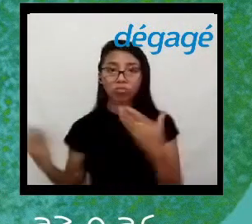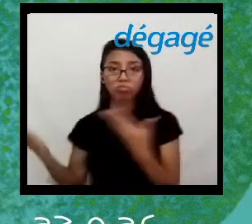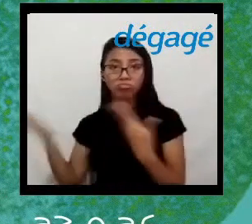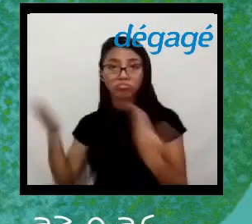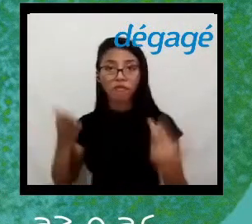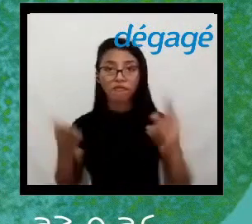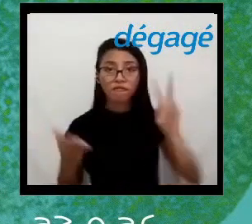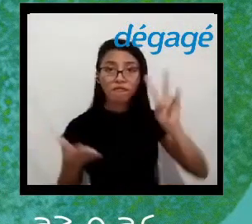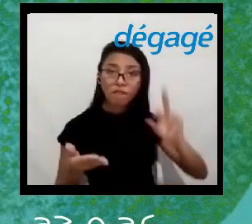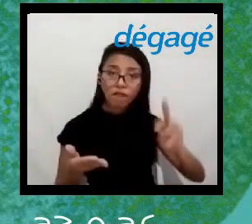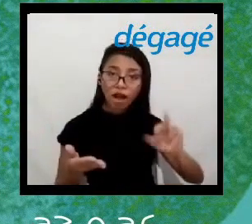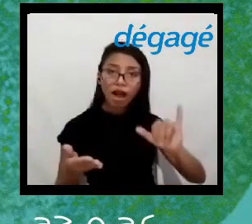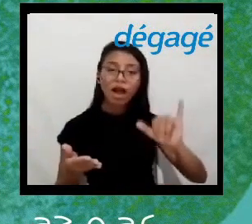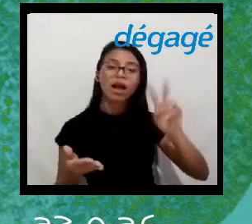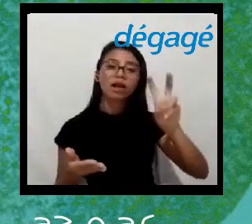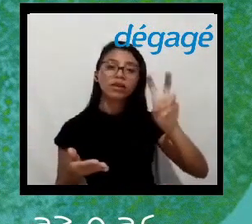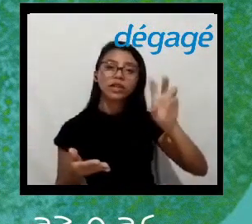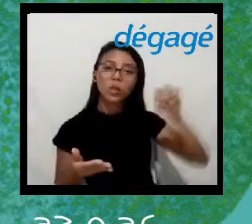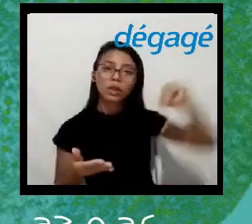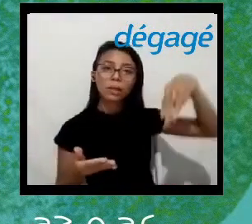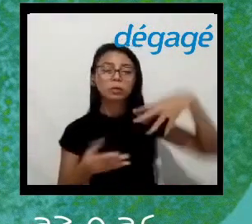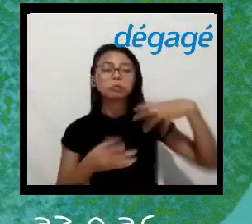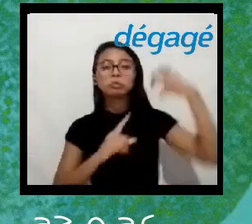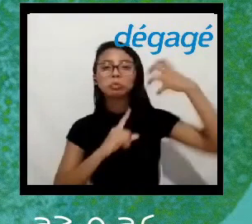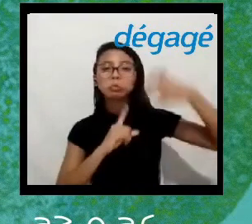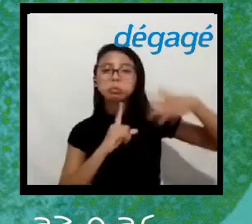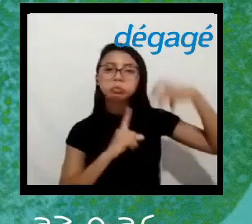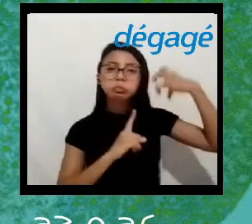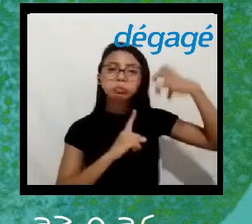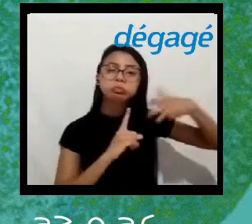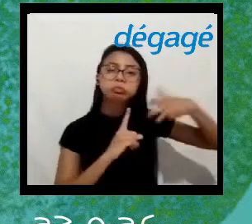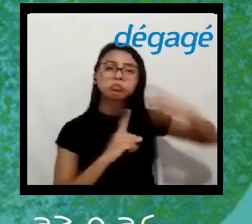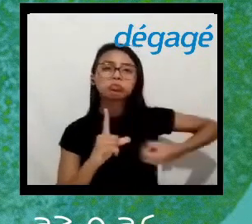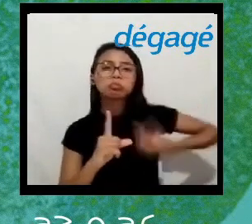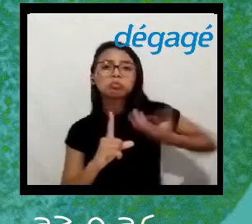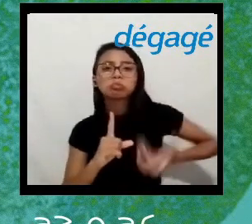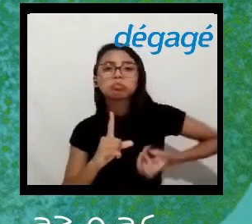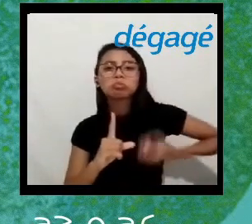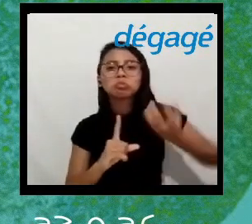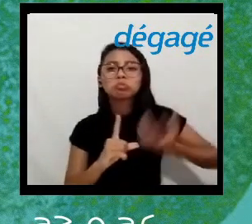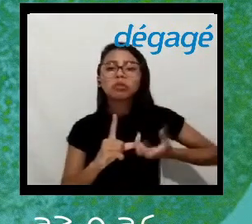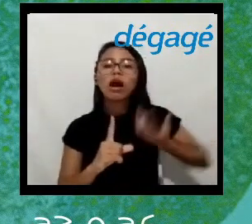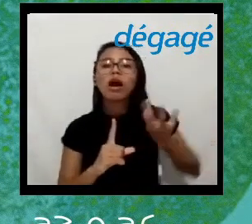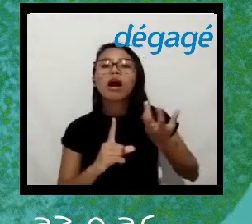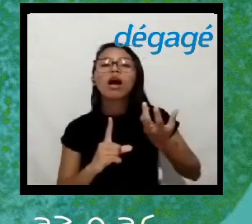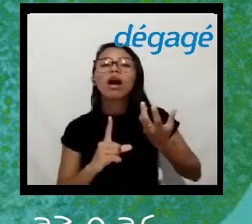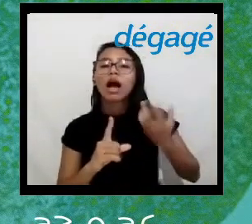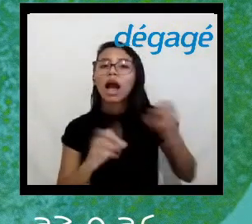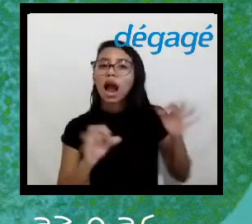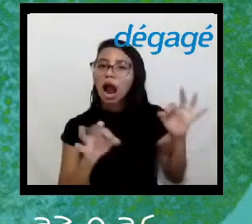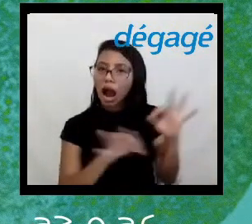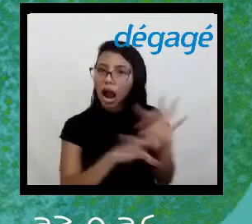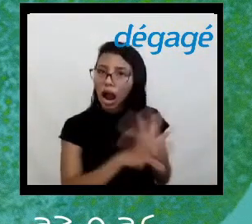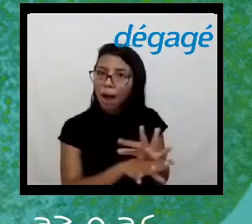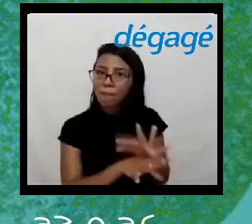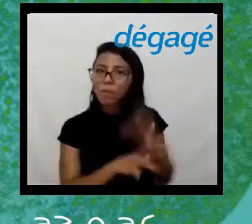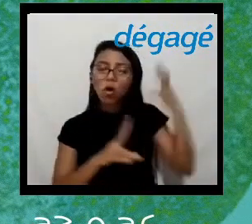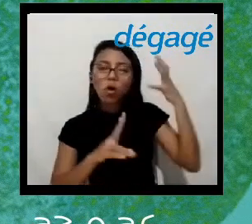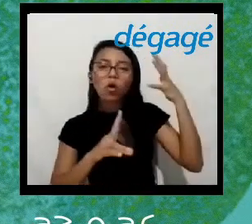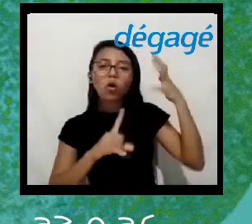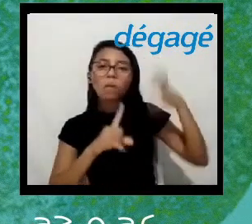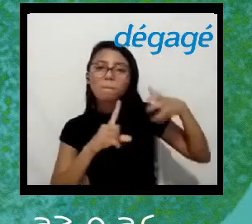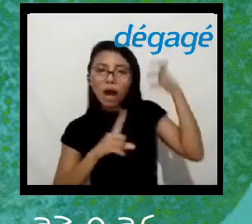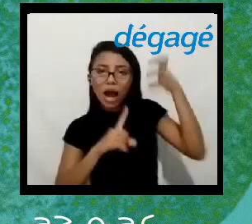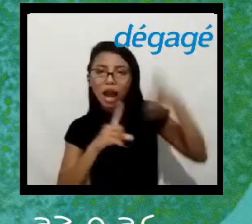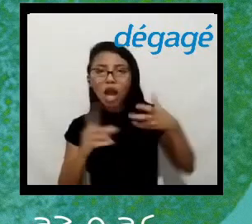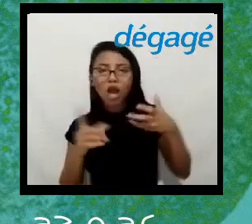sua abordagem. Logo após, nós temos um debate que será, acolherá as